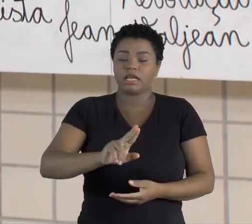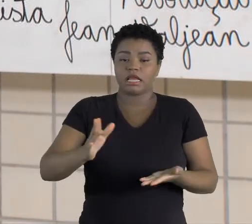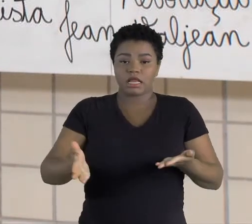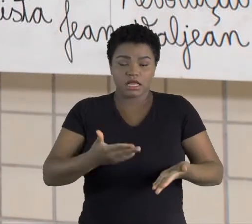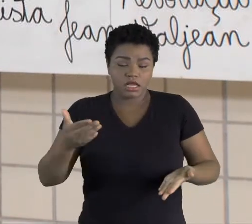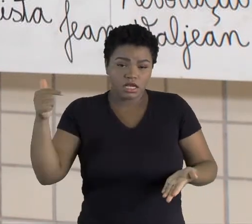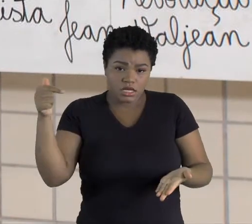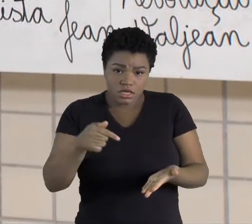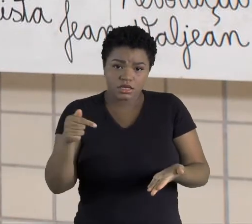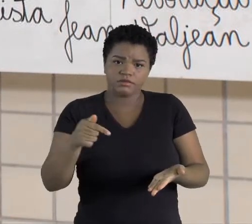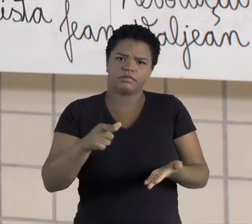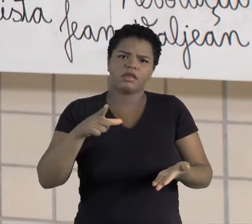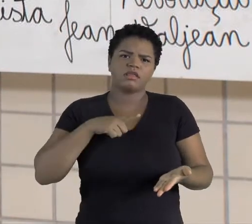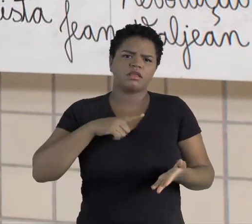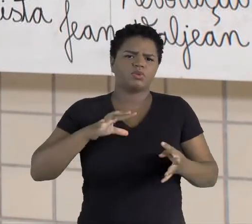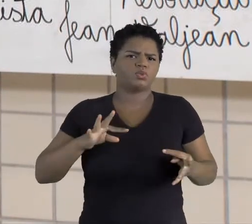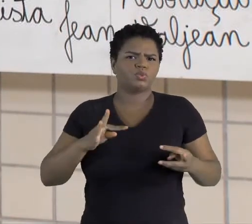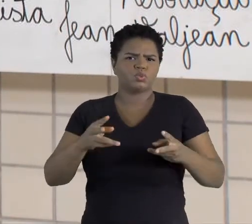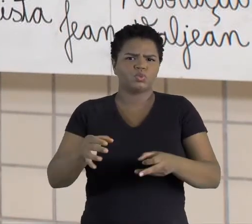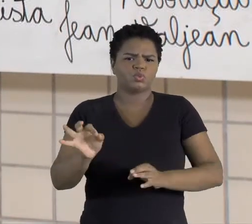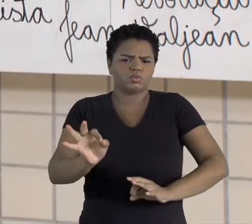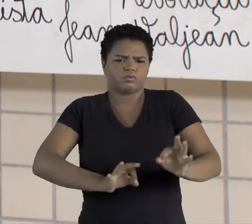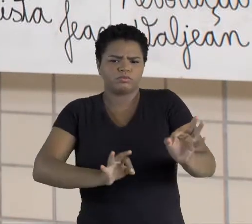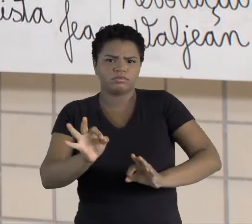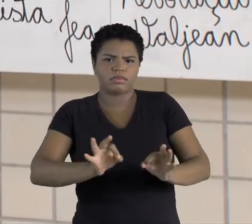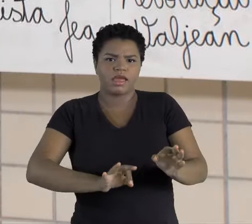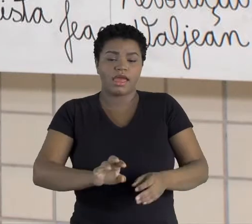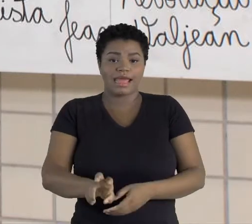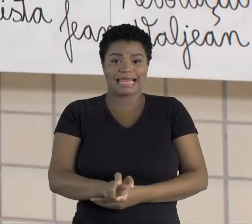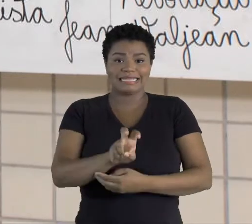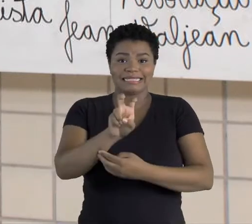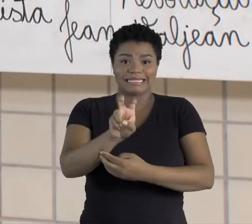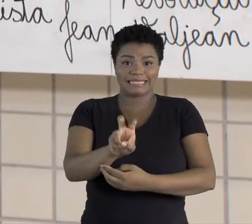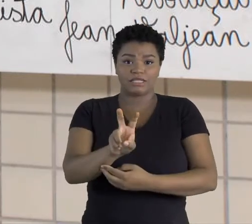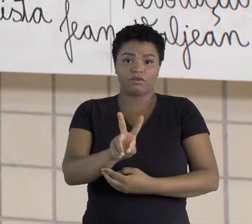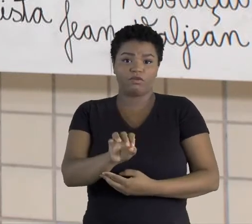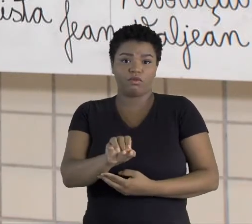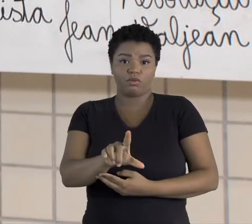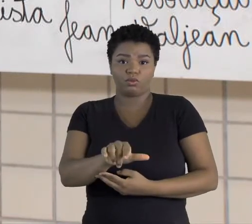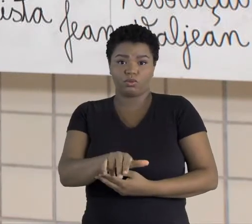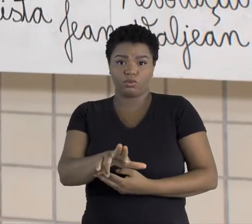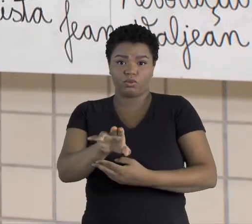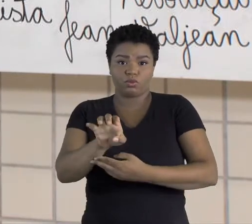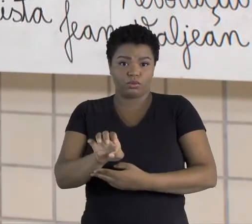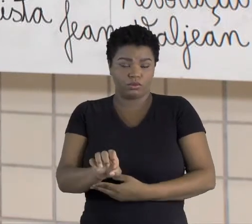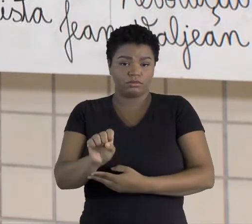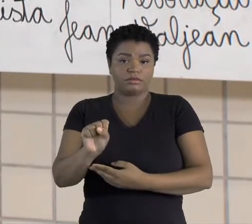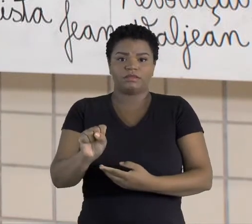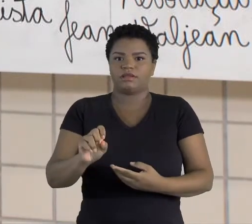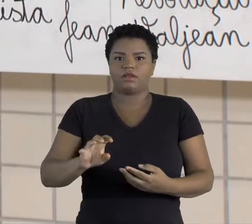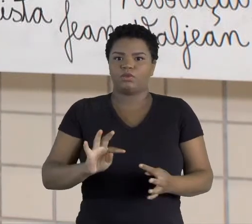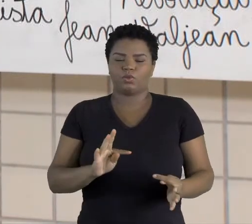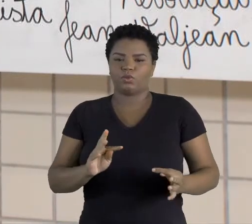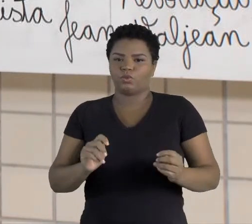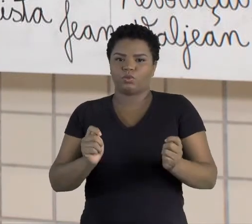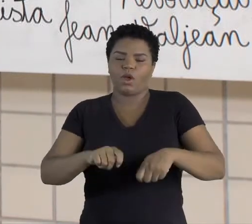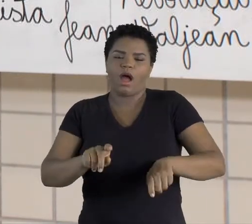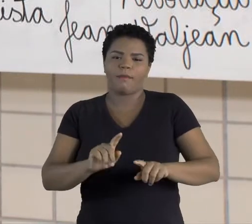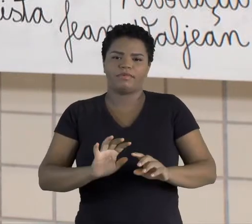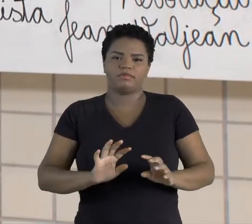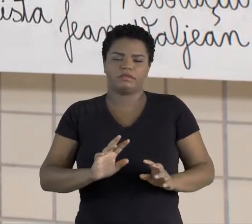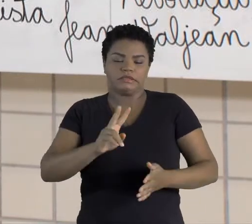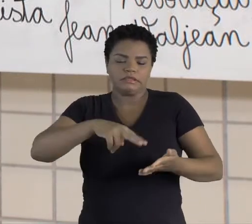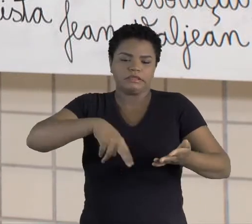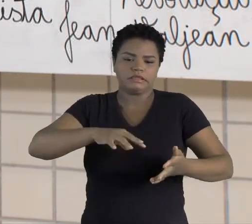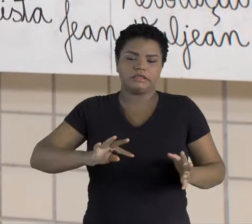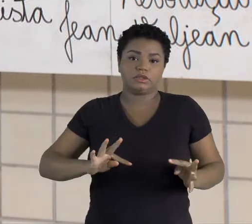uma construção. Ela é 5 volumes, a obra original, então não dá para vocês lerem, né, ela toda assim